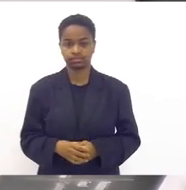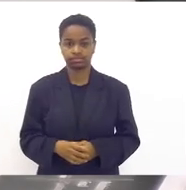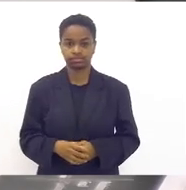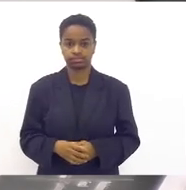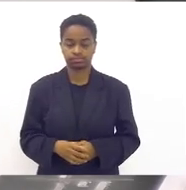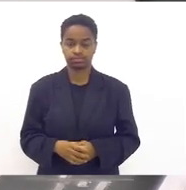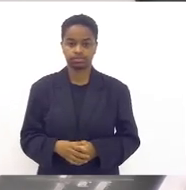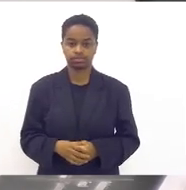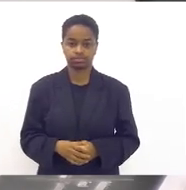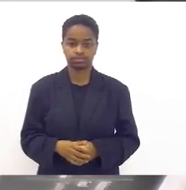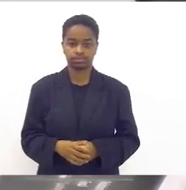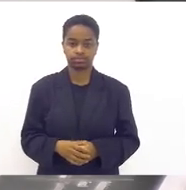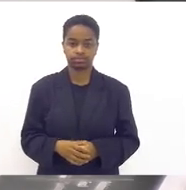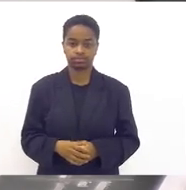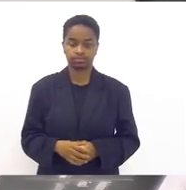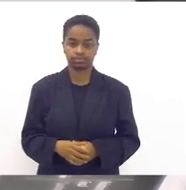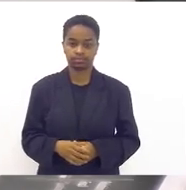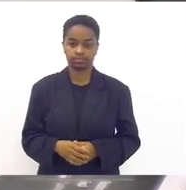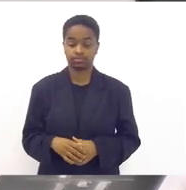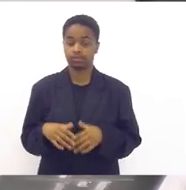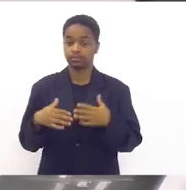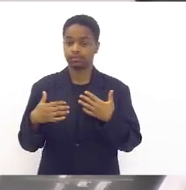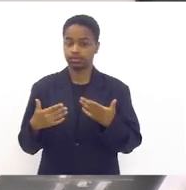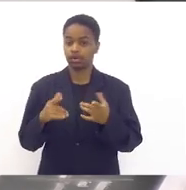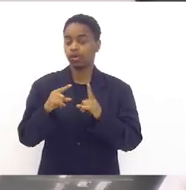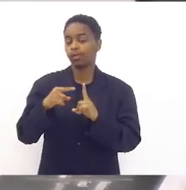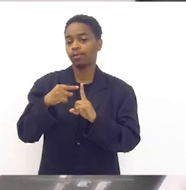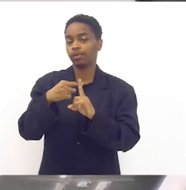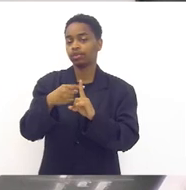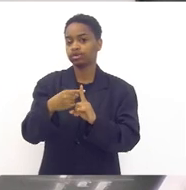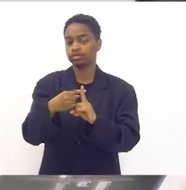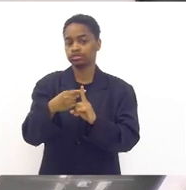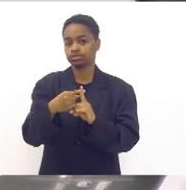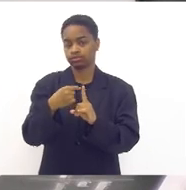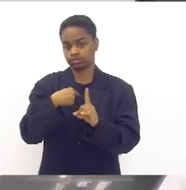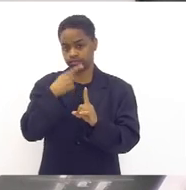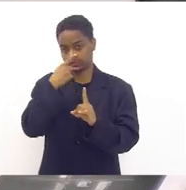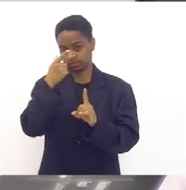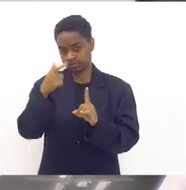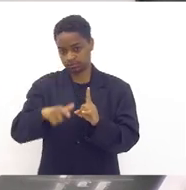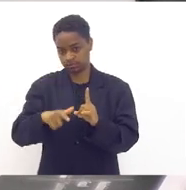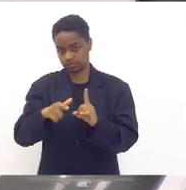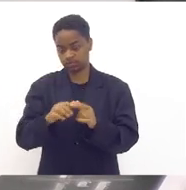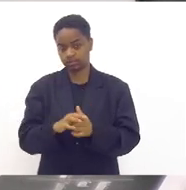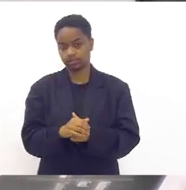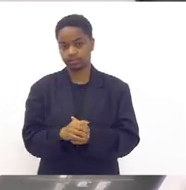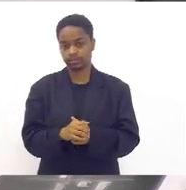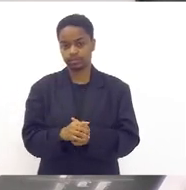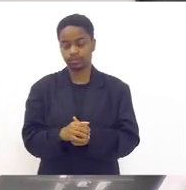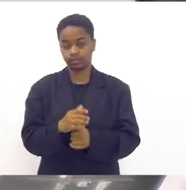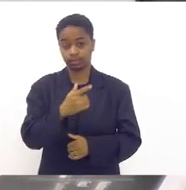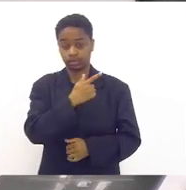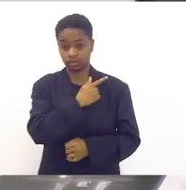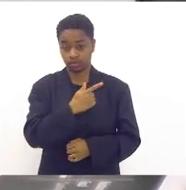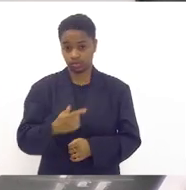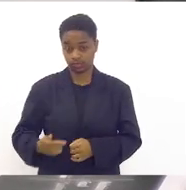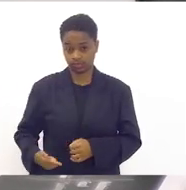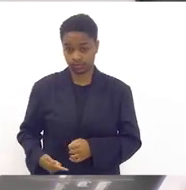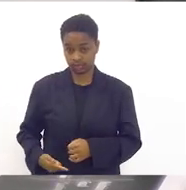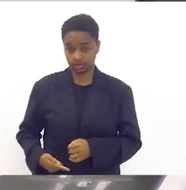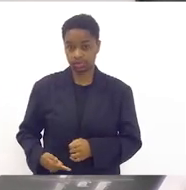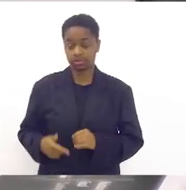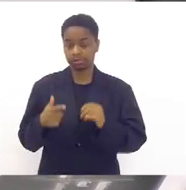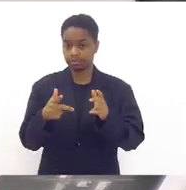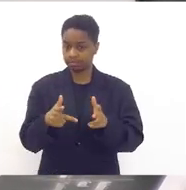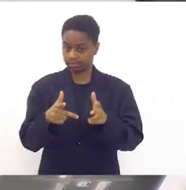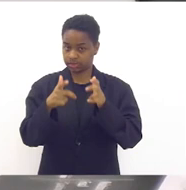E assim, a questão positiva, eu repito, é que o governo está